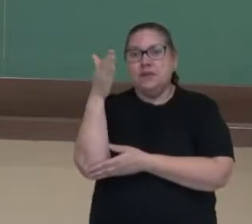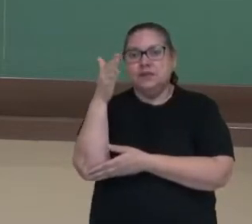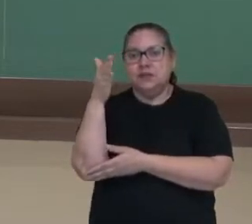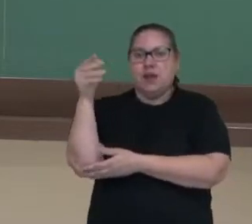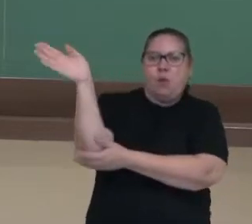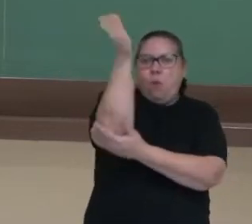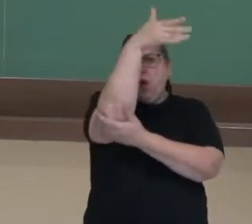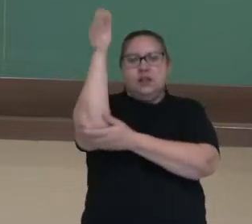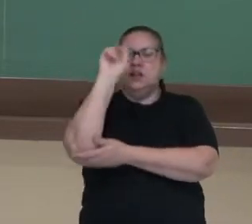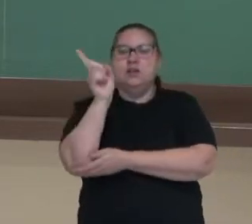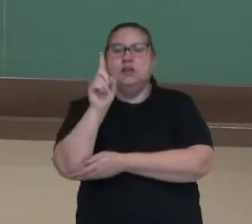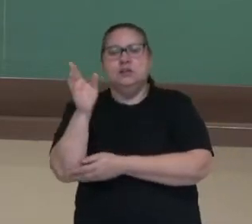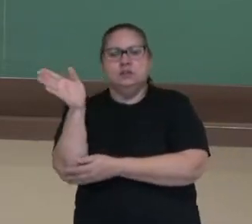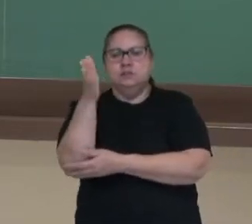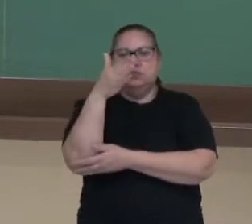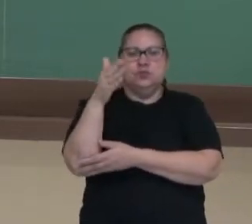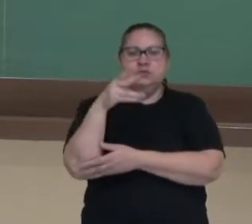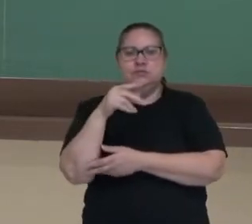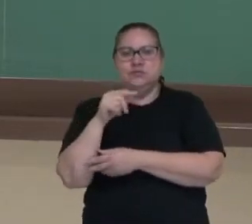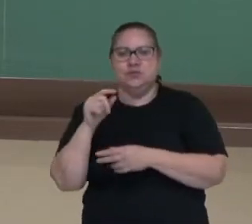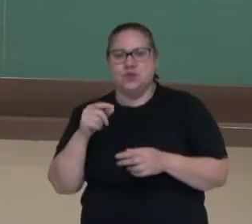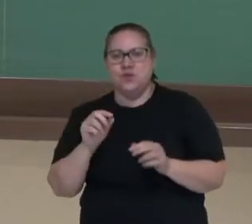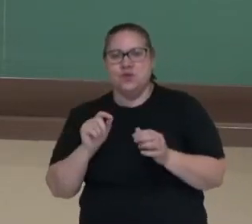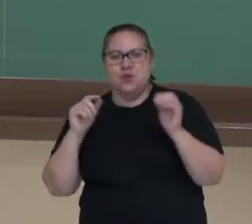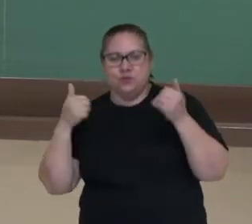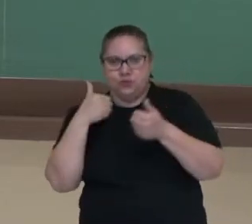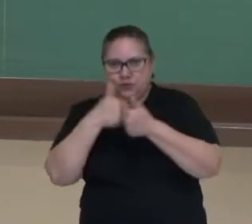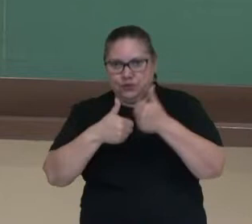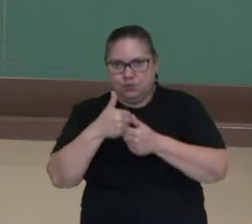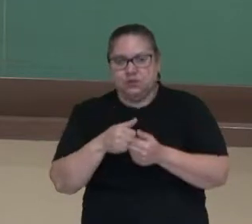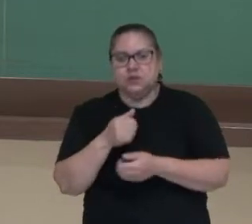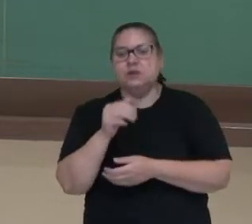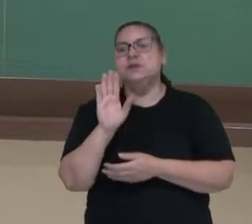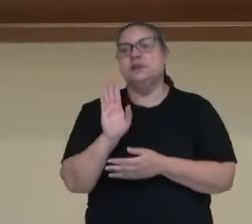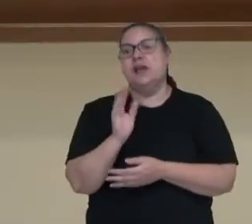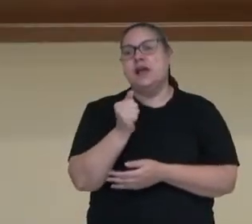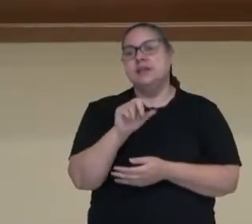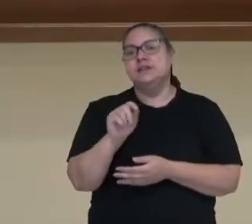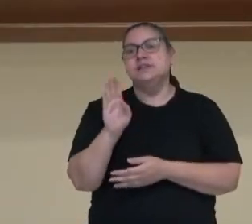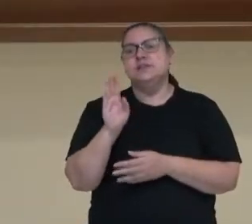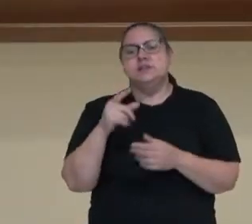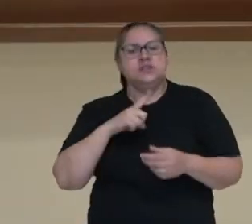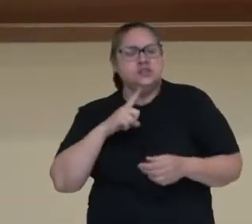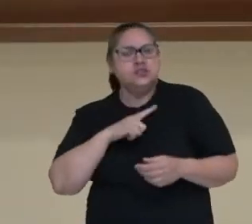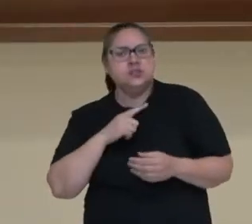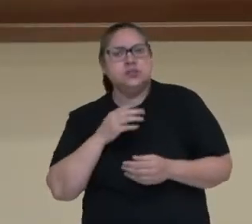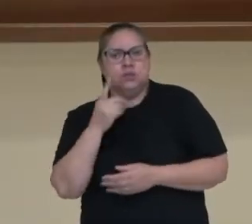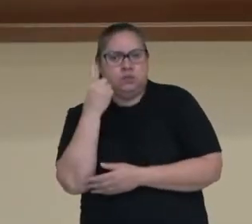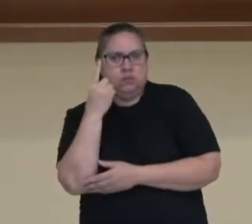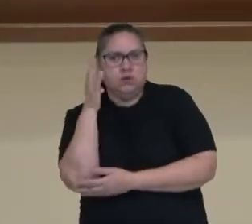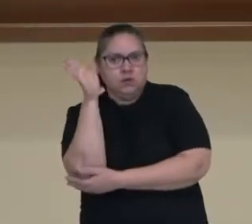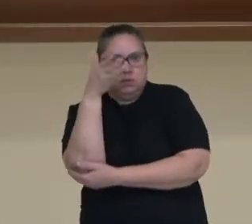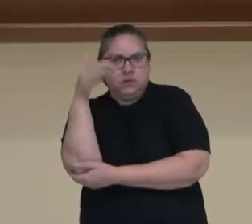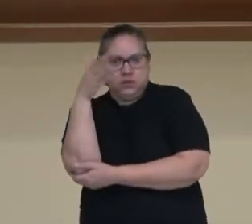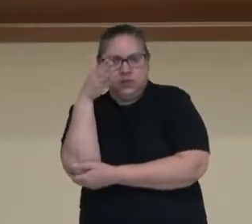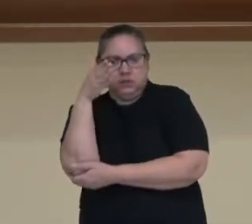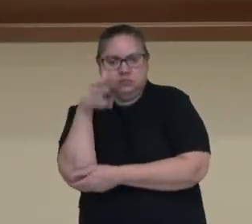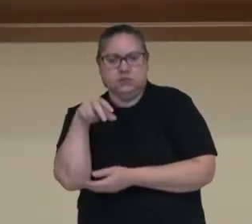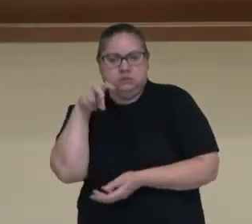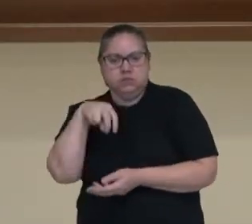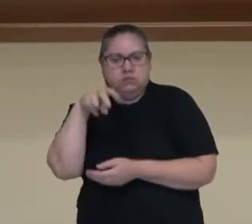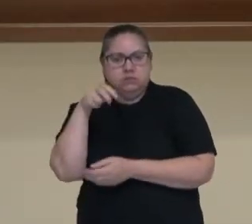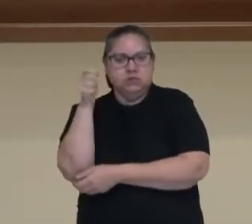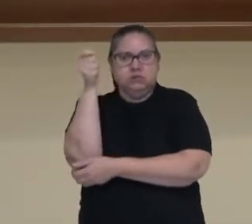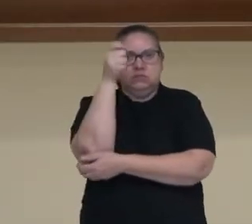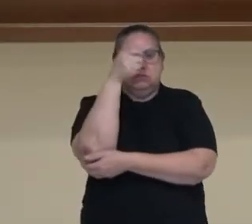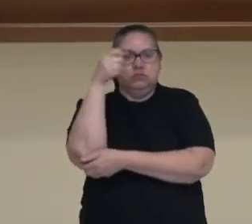bandeirão, não, dos torcedores de futebol. As bandeiras, porque tinha, na verdade, uma bandeira, um dos caras da frente ali que faziam ali ó,